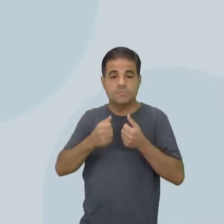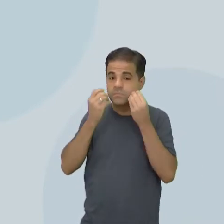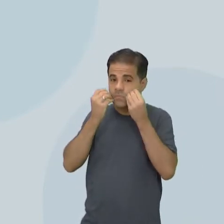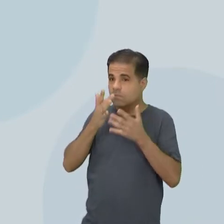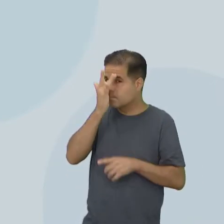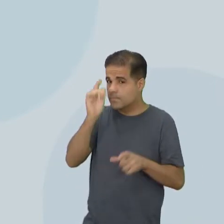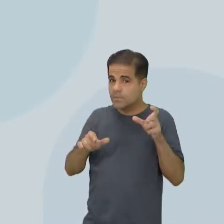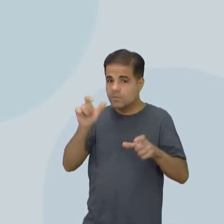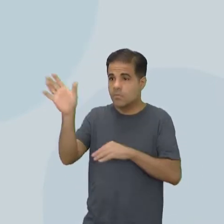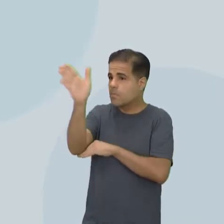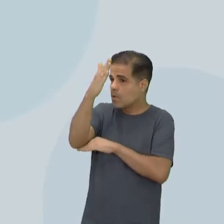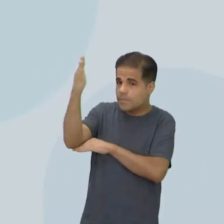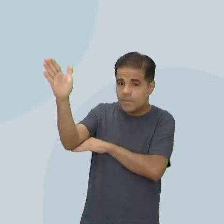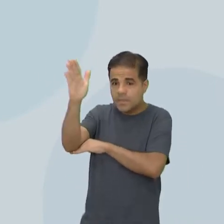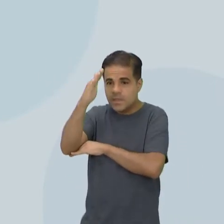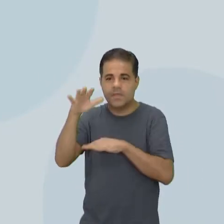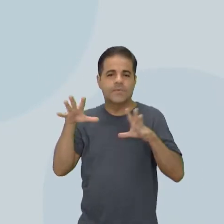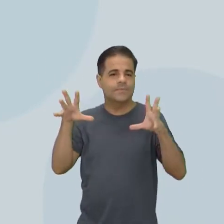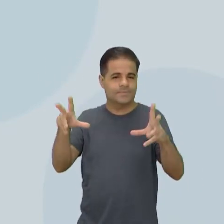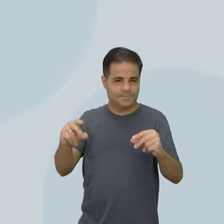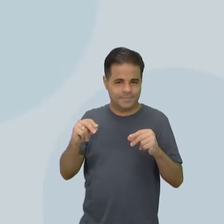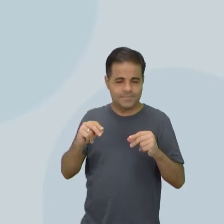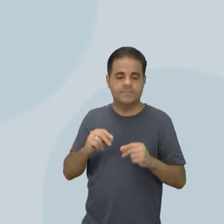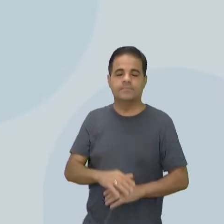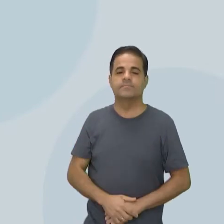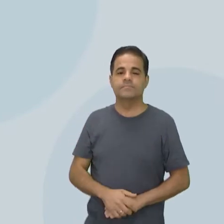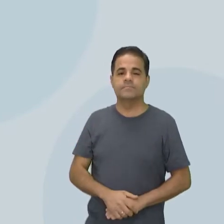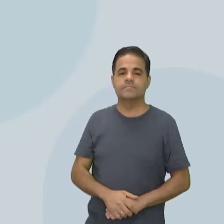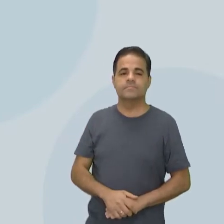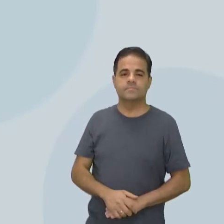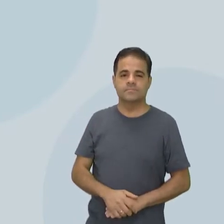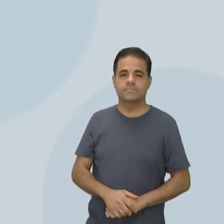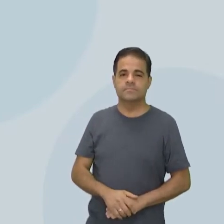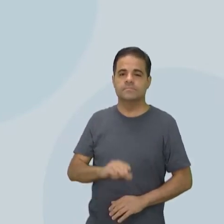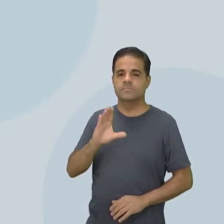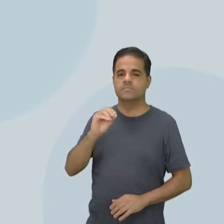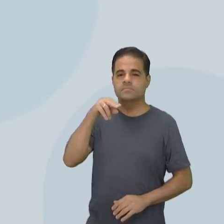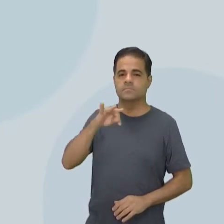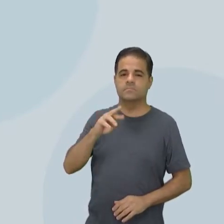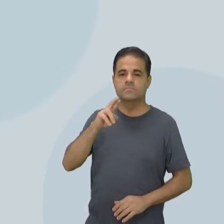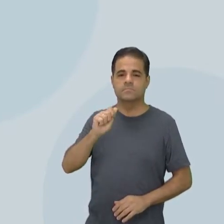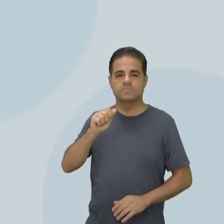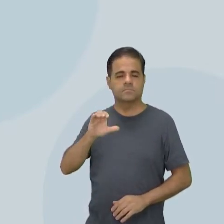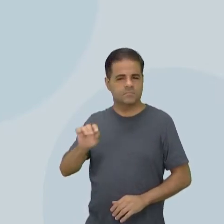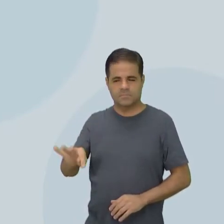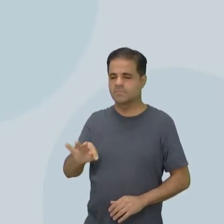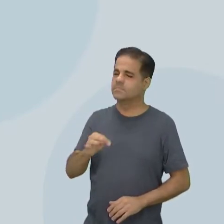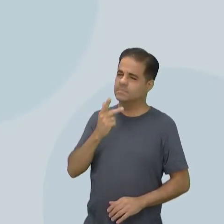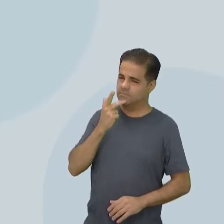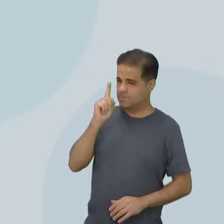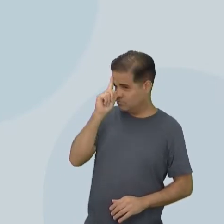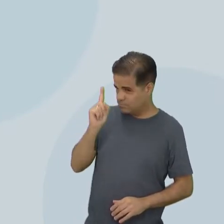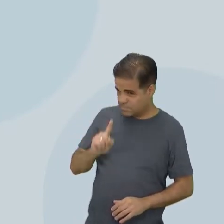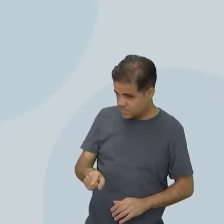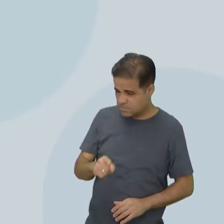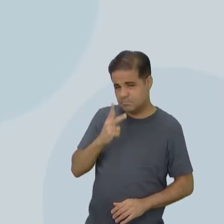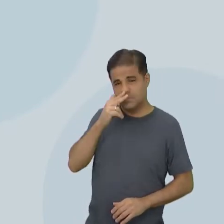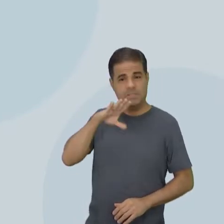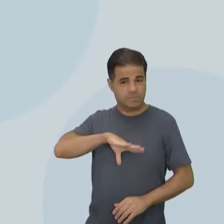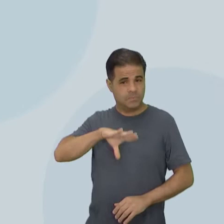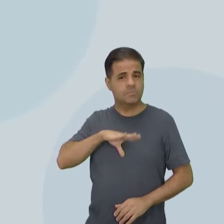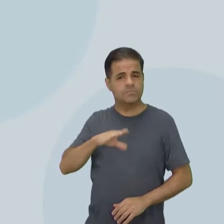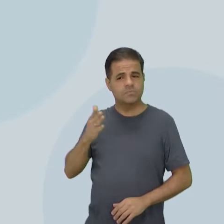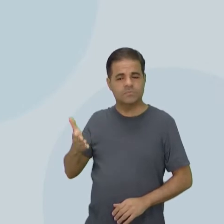de pessoas, bandeira, tudo isso. Certo? Contract. Fala que você não sabe. Parece português,